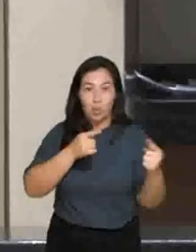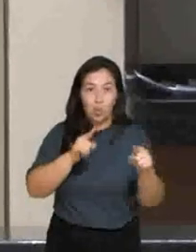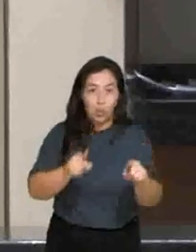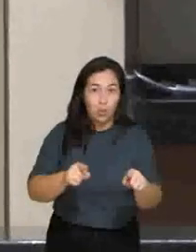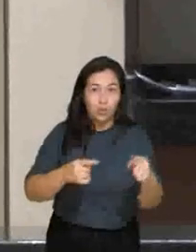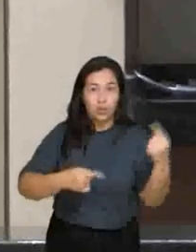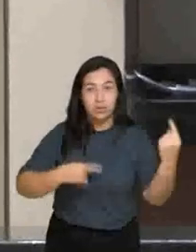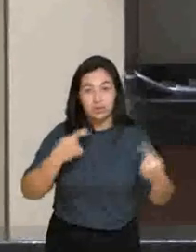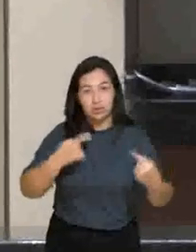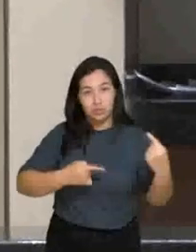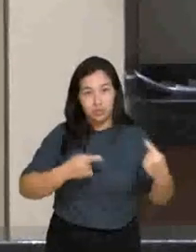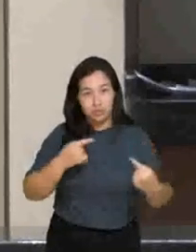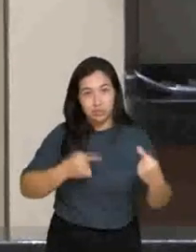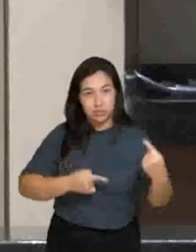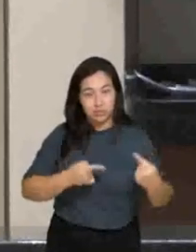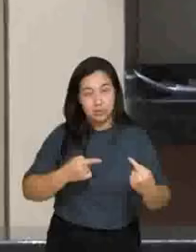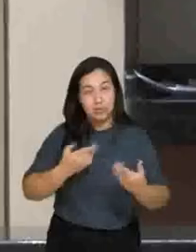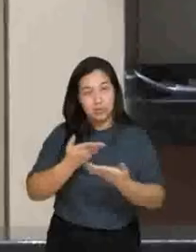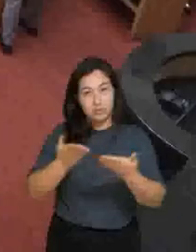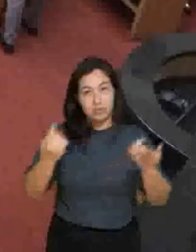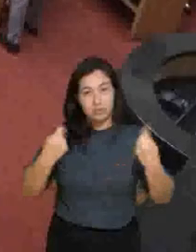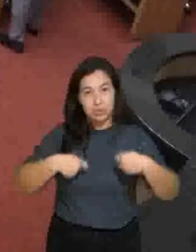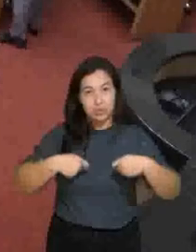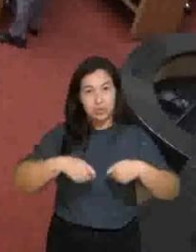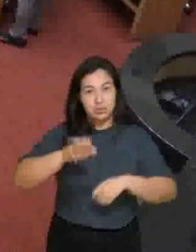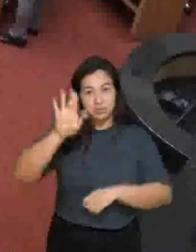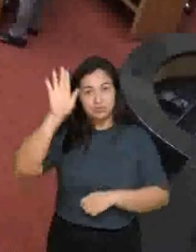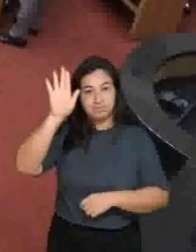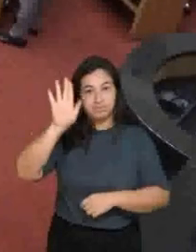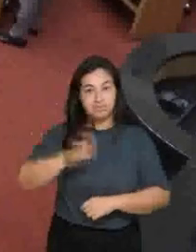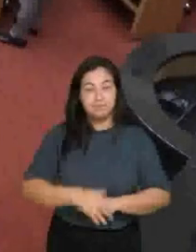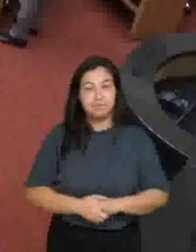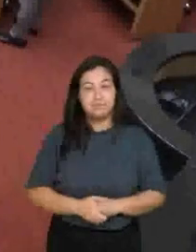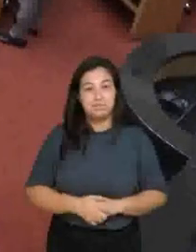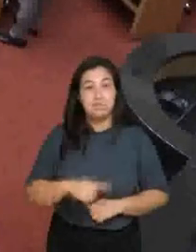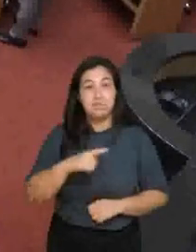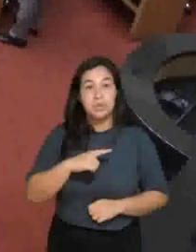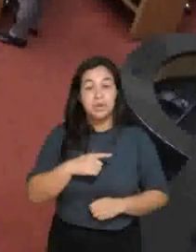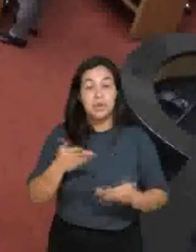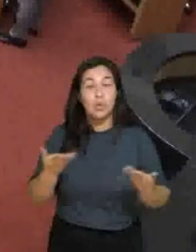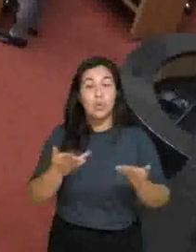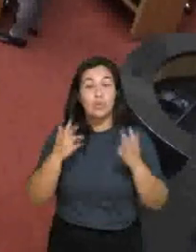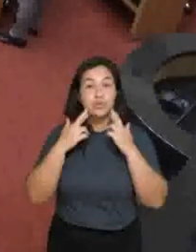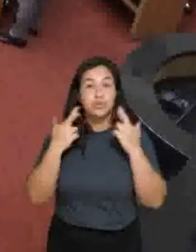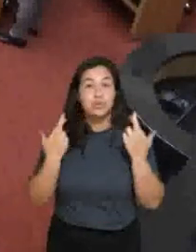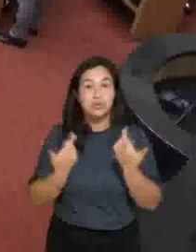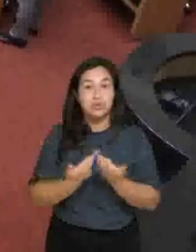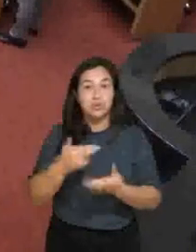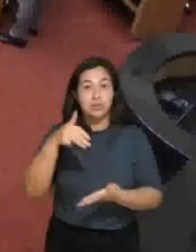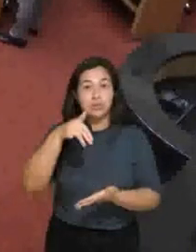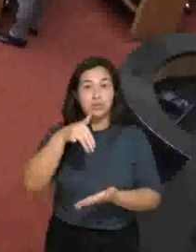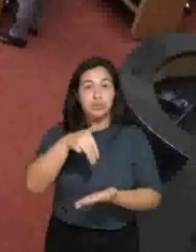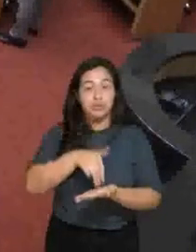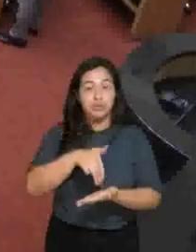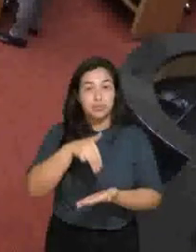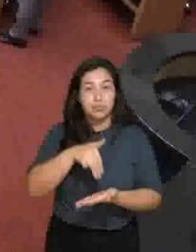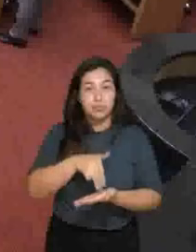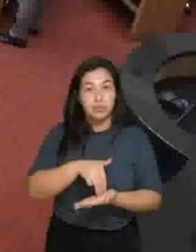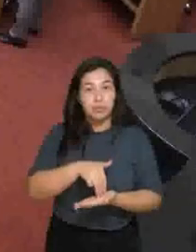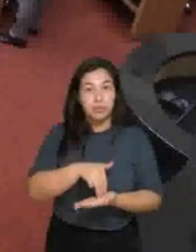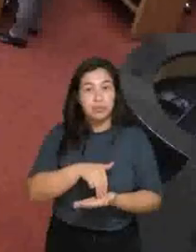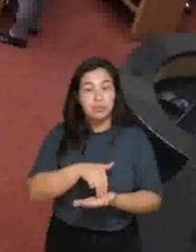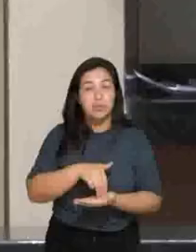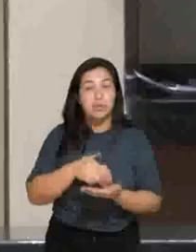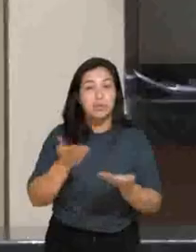discussão extra-pauta, o deputado se manifeste. Nós tivemos uma reunião hoje pela parte da manhã com o secretário da Fazenda e o